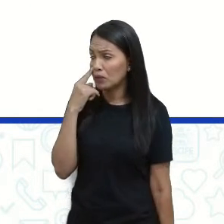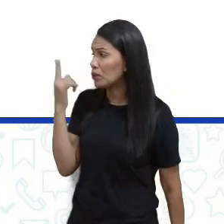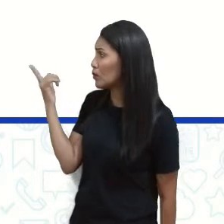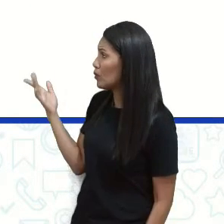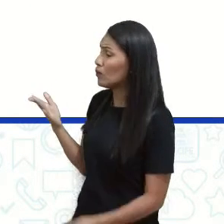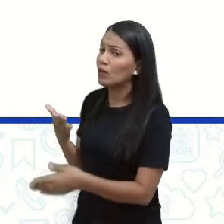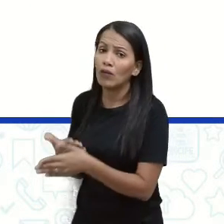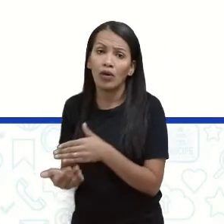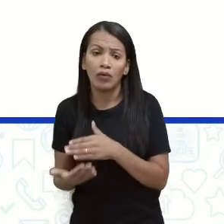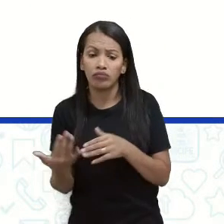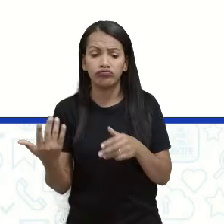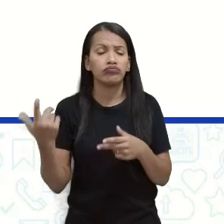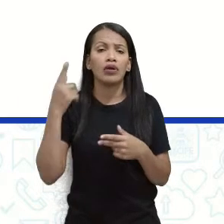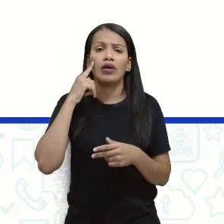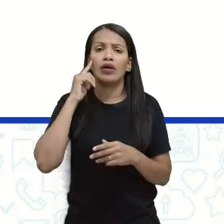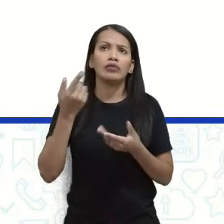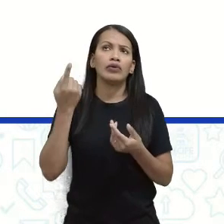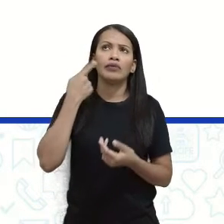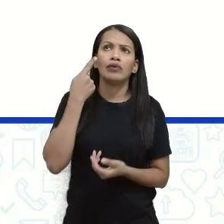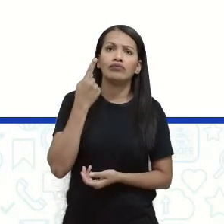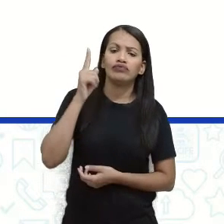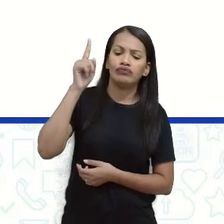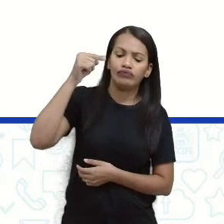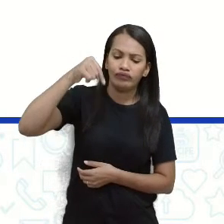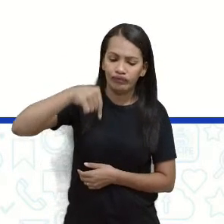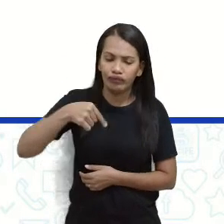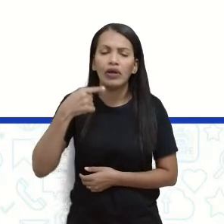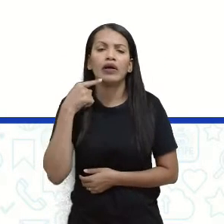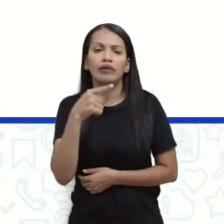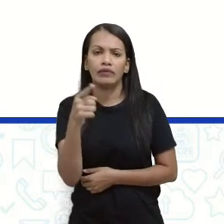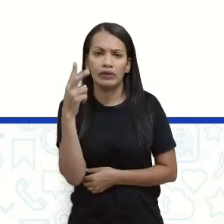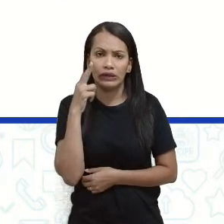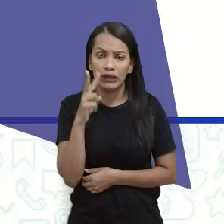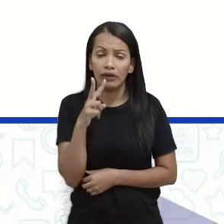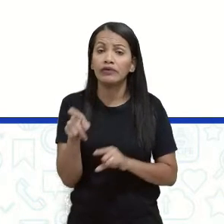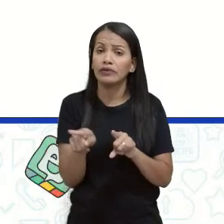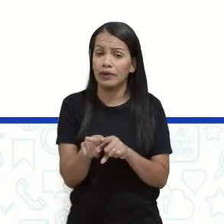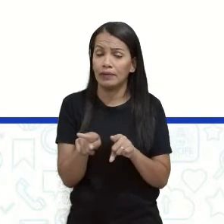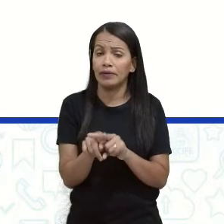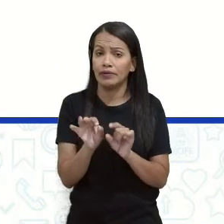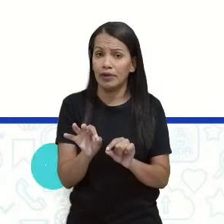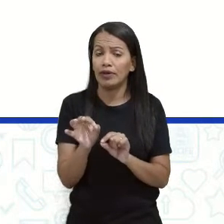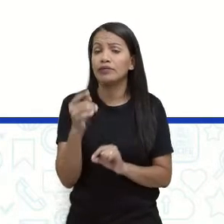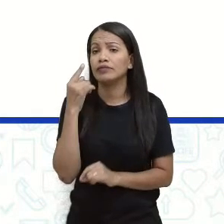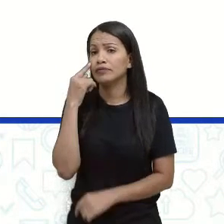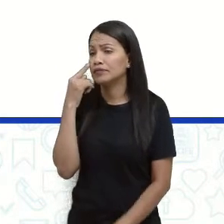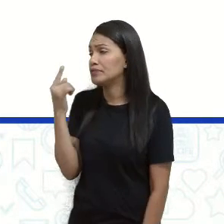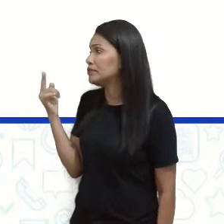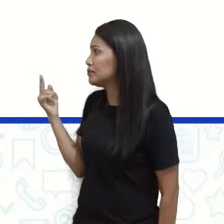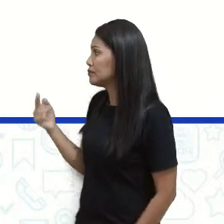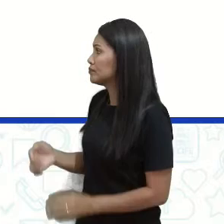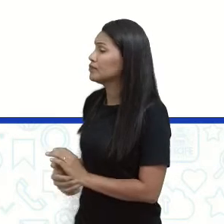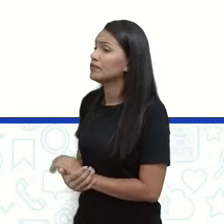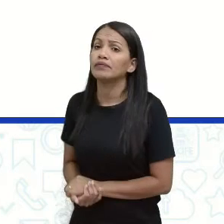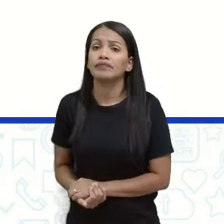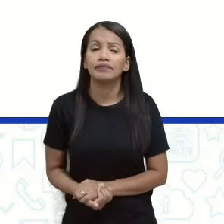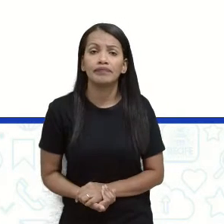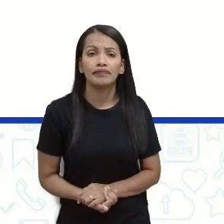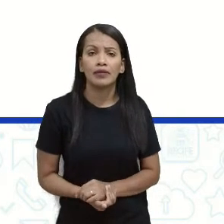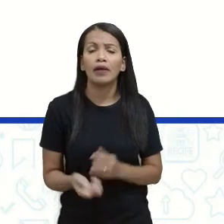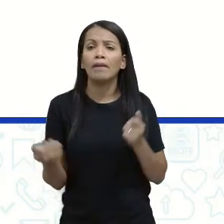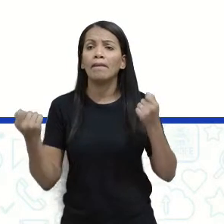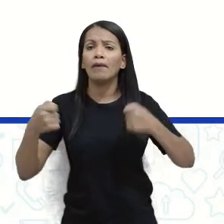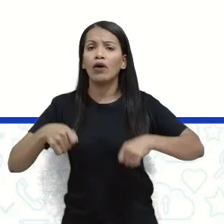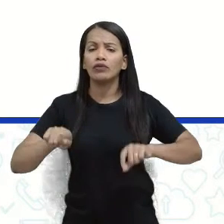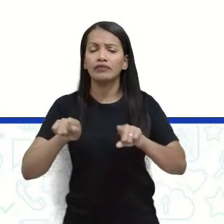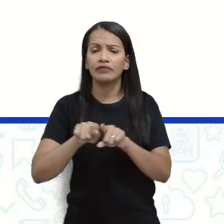Pode aparecer nessa posição que foi o triângulo retângulo da musiquinha que vocês já observaram lá, tá bom? E também vocês observem, ó, que pode formar